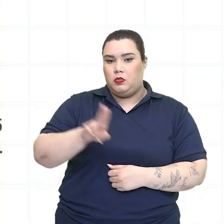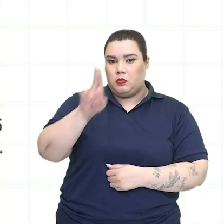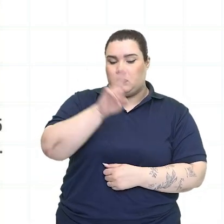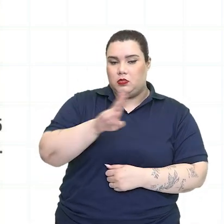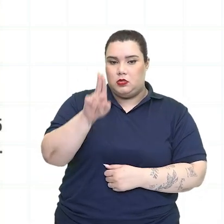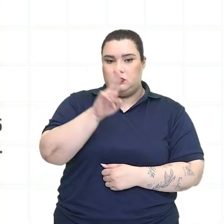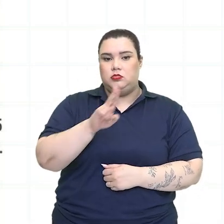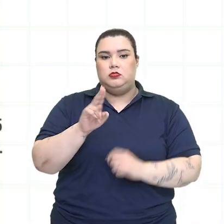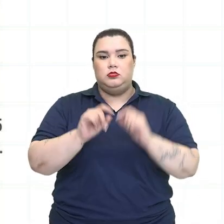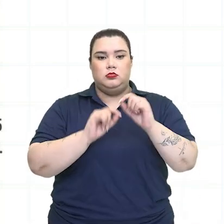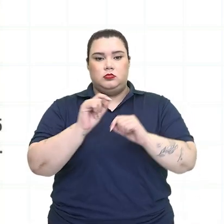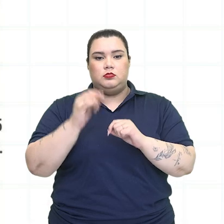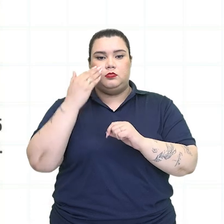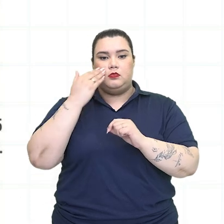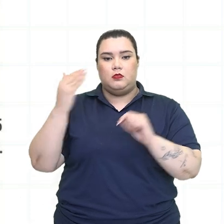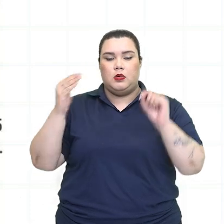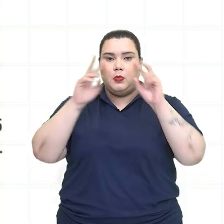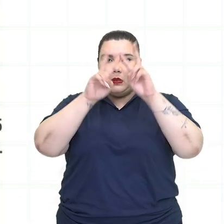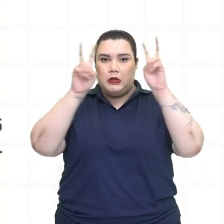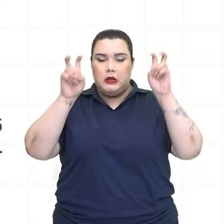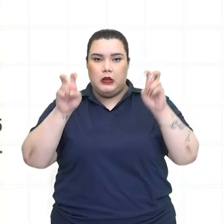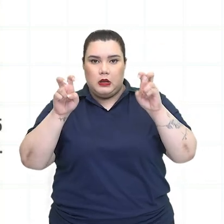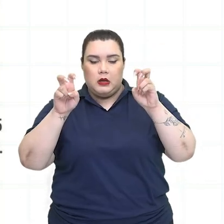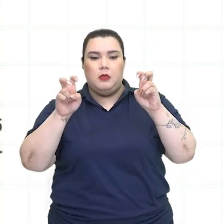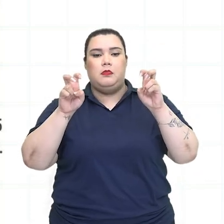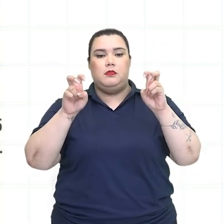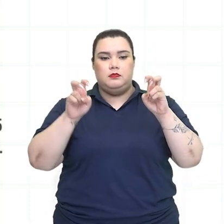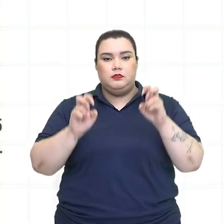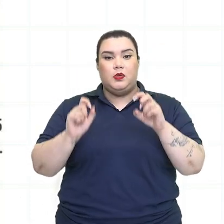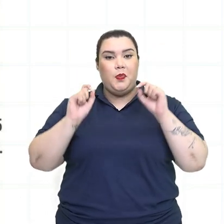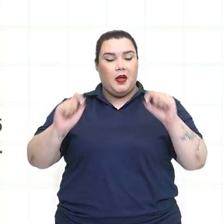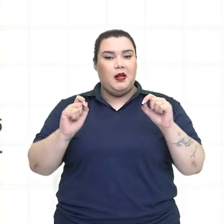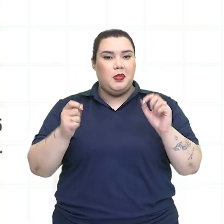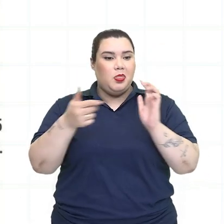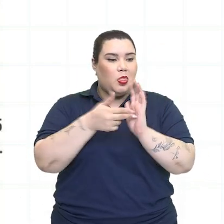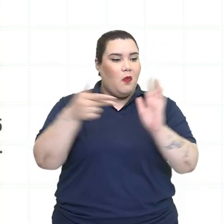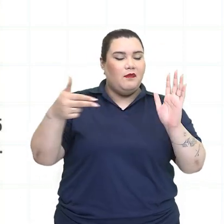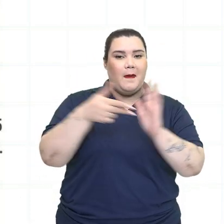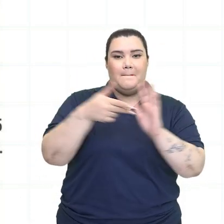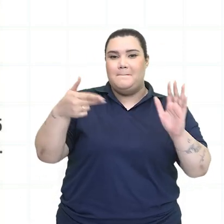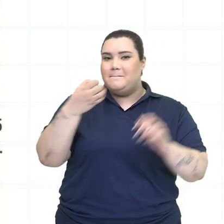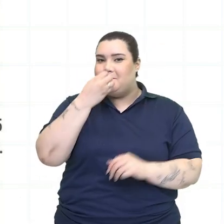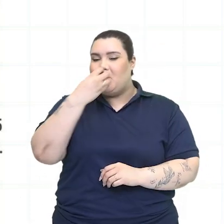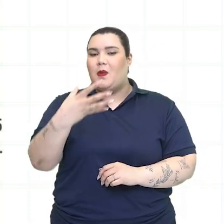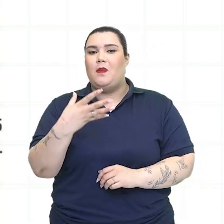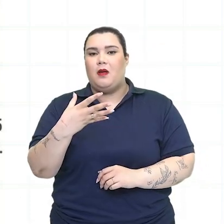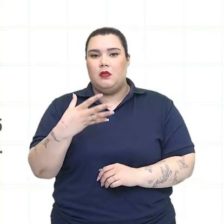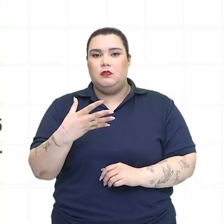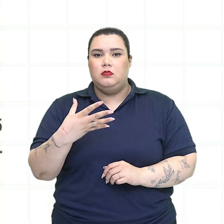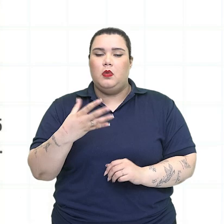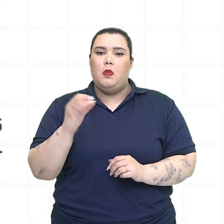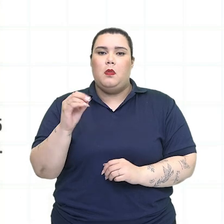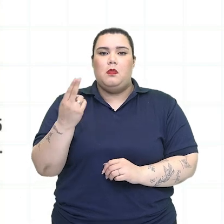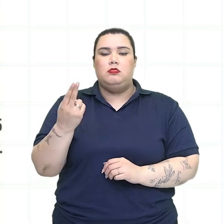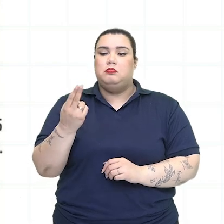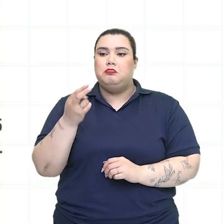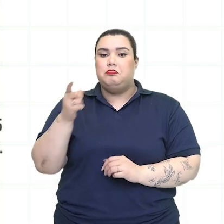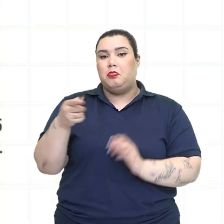isso, né, do título aqui, que notícia boa. Eu poderia dizer que notícia